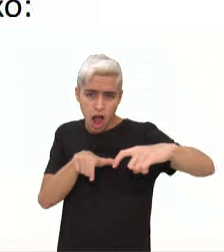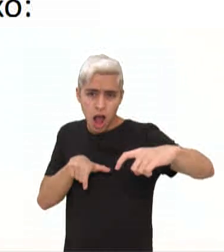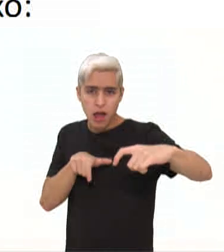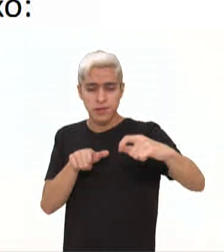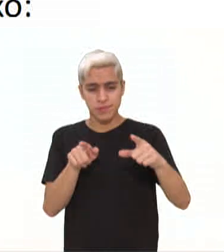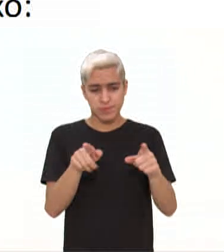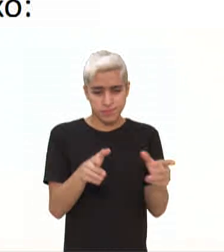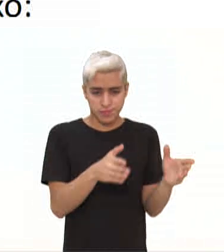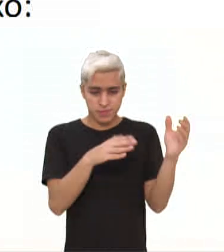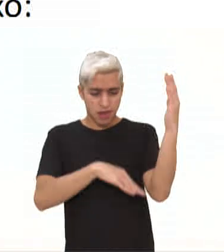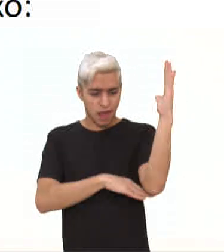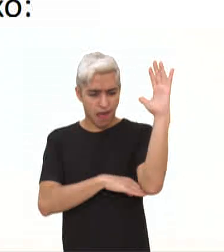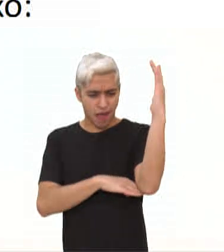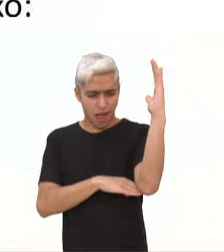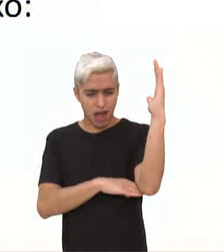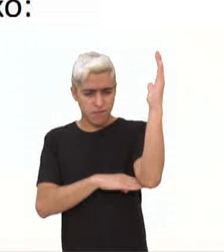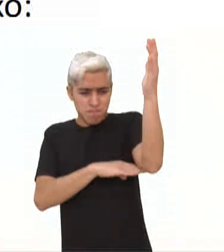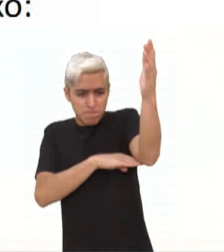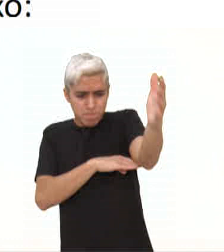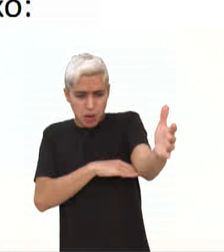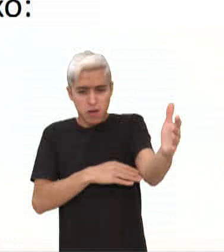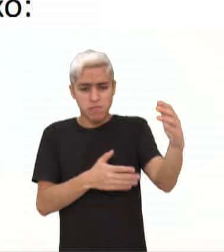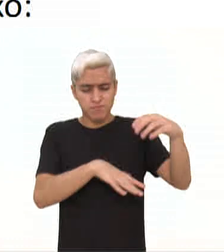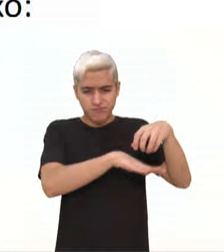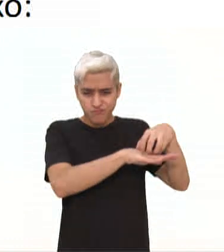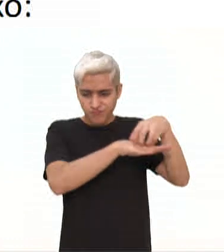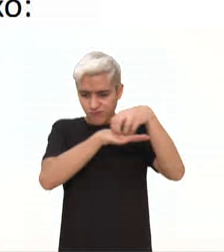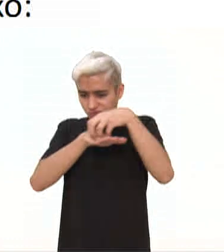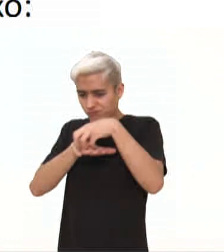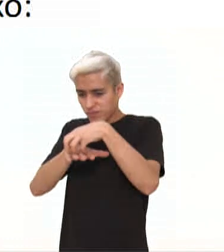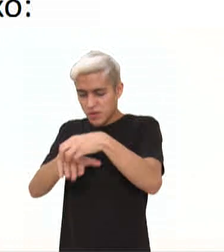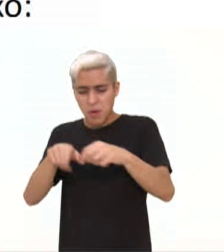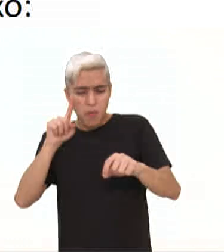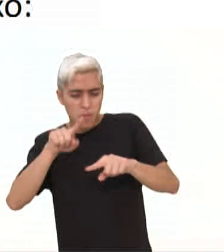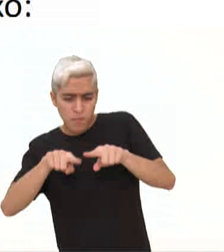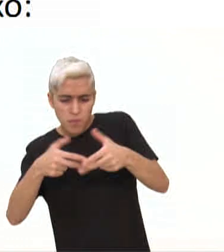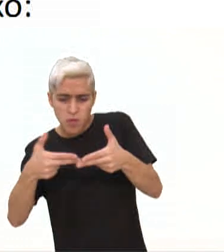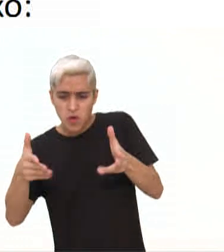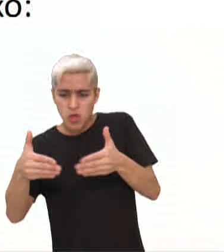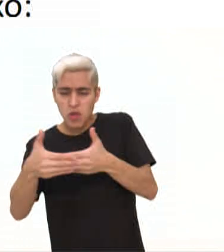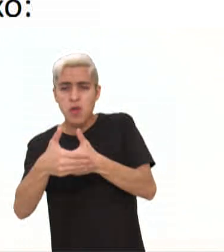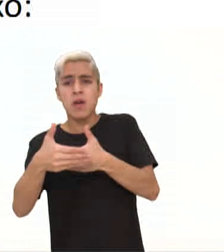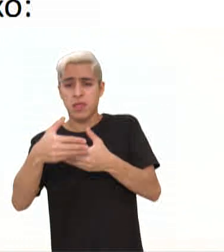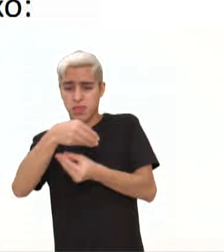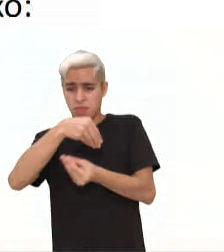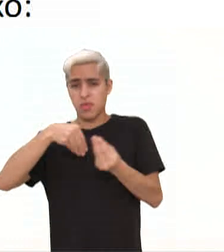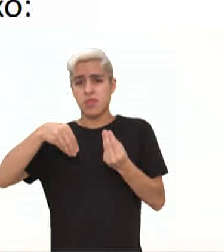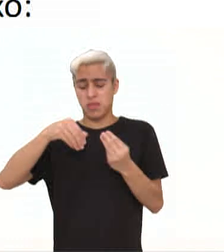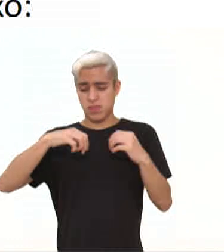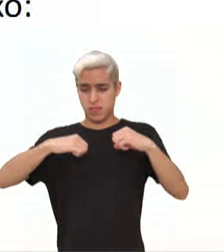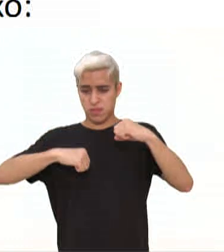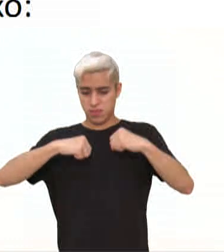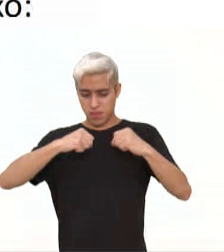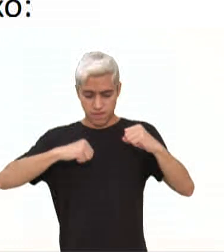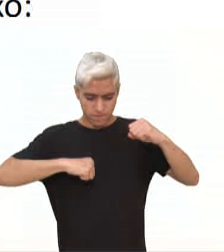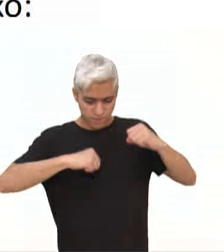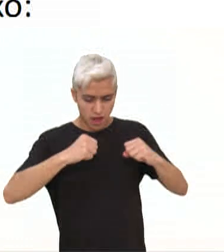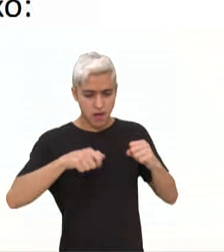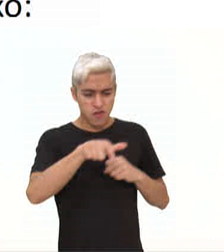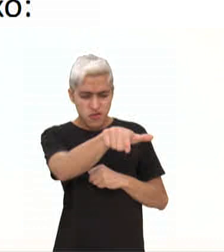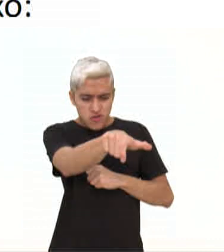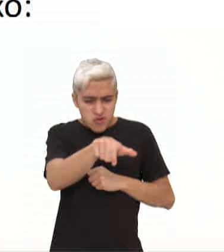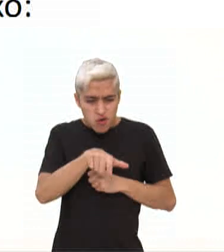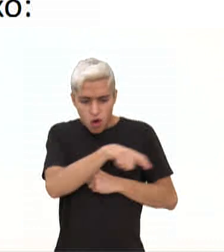derrubadas e transportadas para a serraria, estes móveis são exemplos de produtos industrializados. Nas fábricas, as chapas de madeira